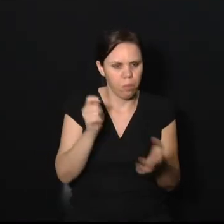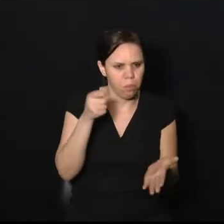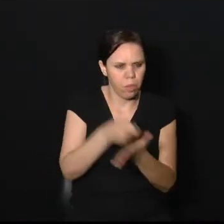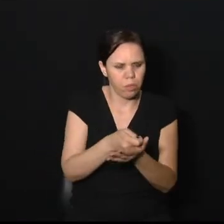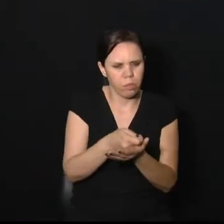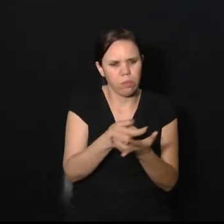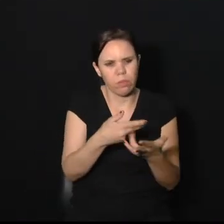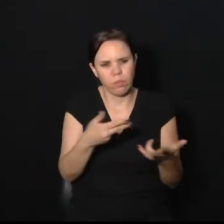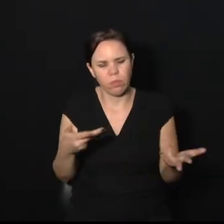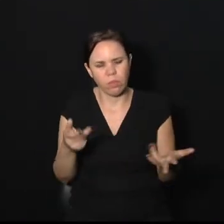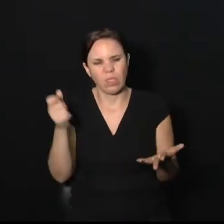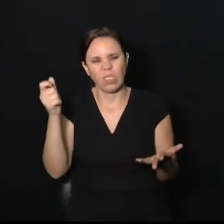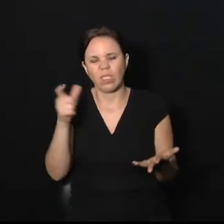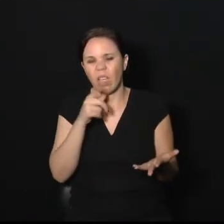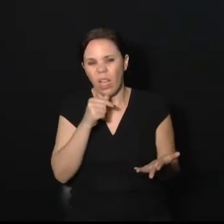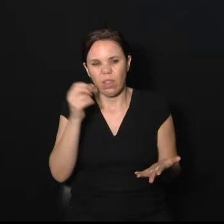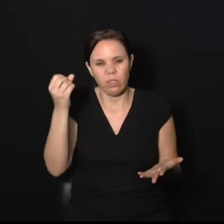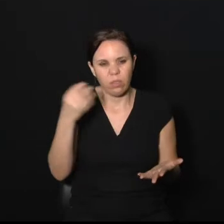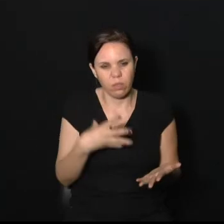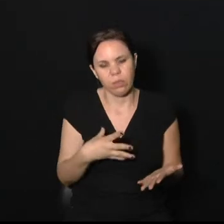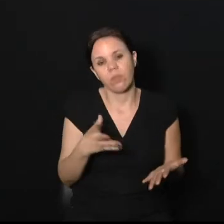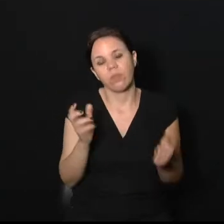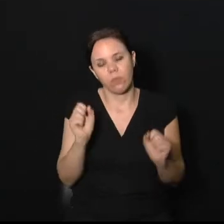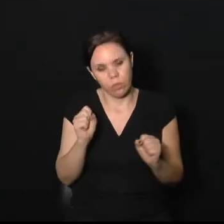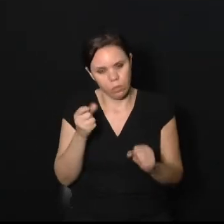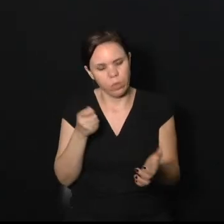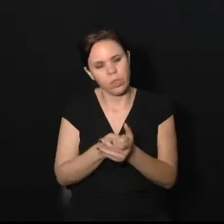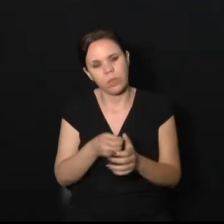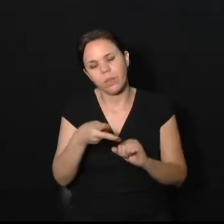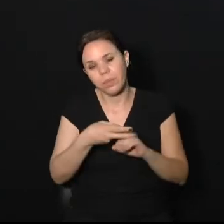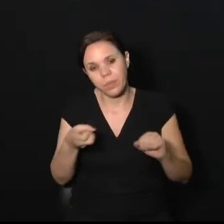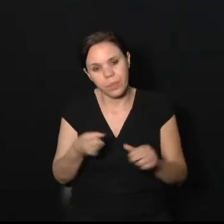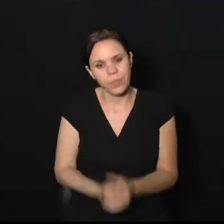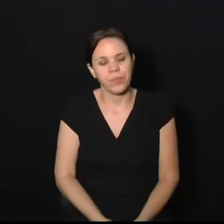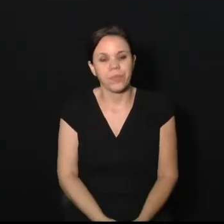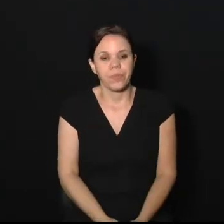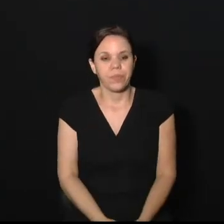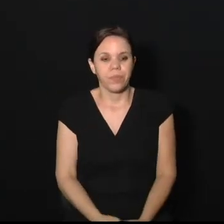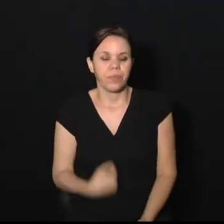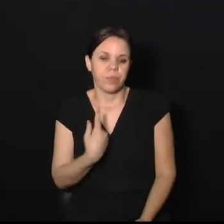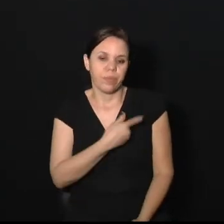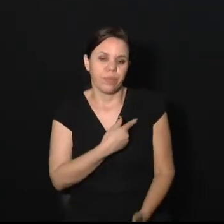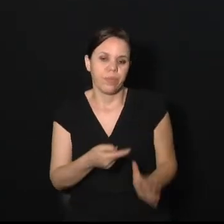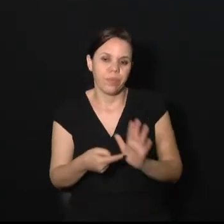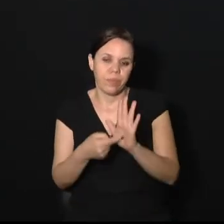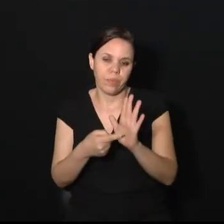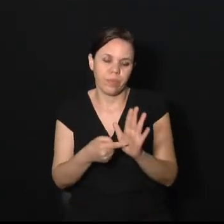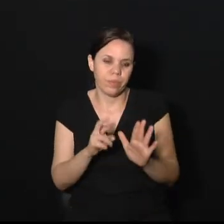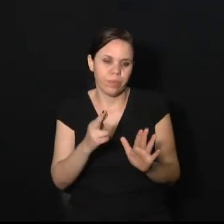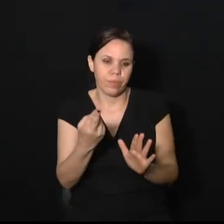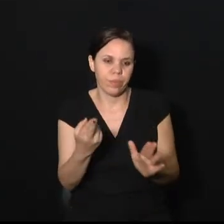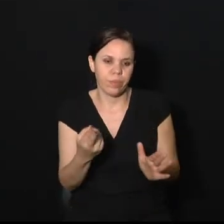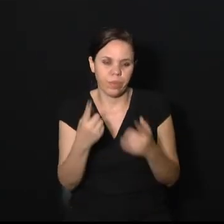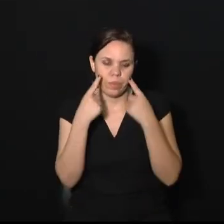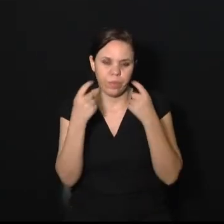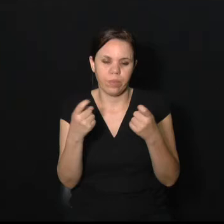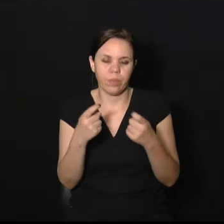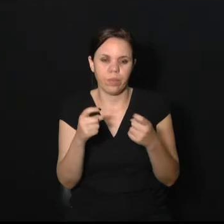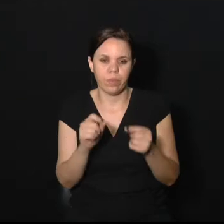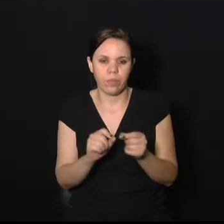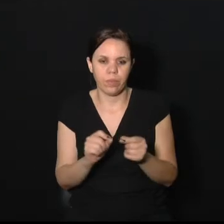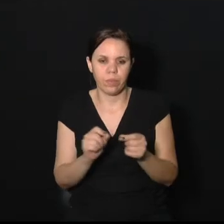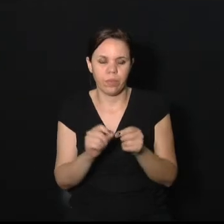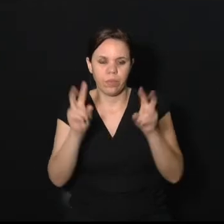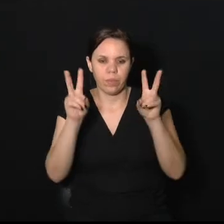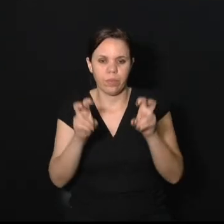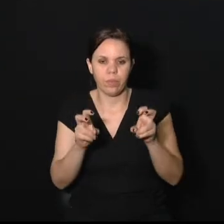contas de luz, de água, tudo pelo aplicativo. Mas a gente trouxe para fechar aqui uma solução que é bem interessante em relação